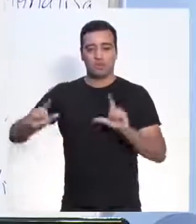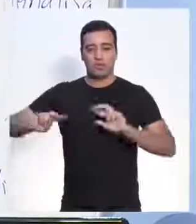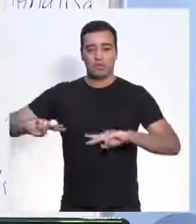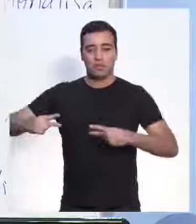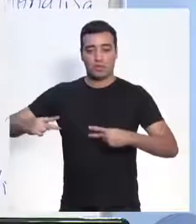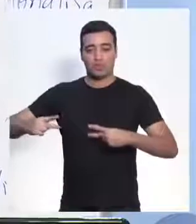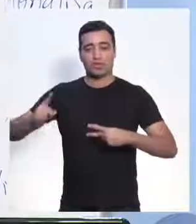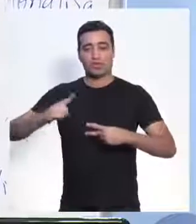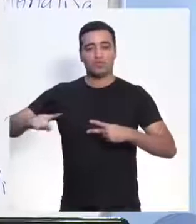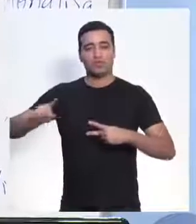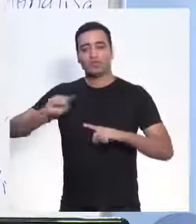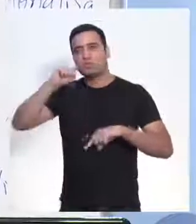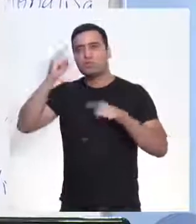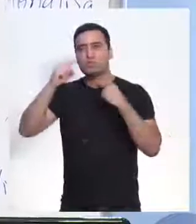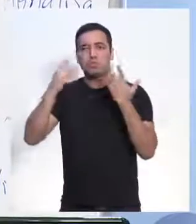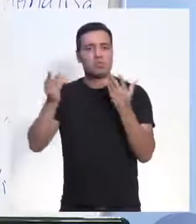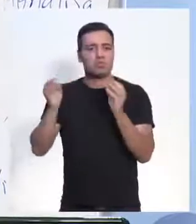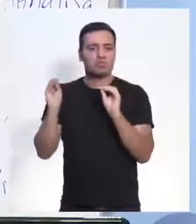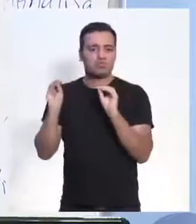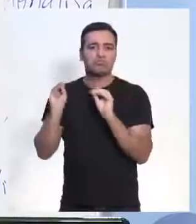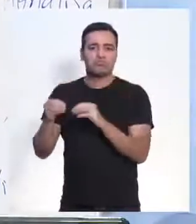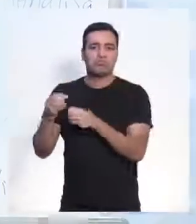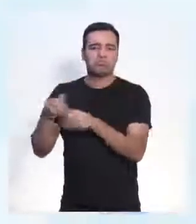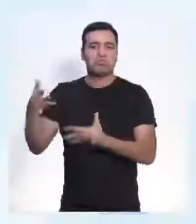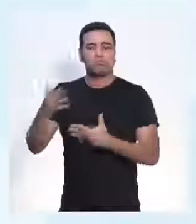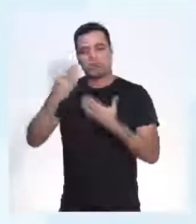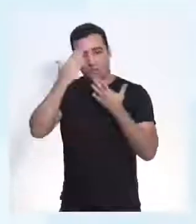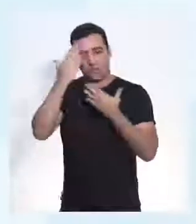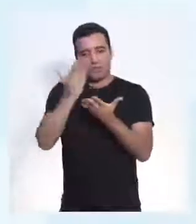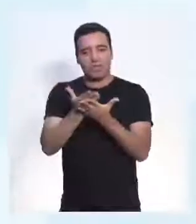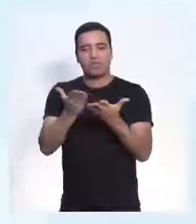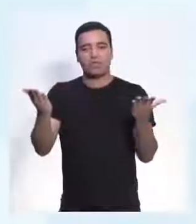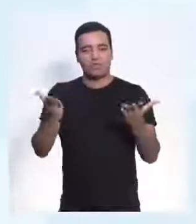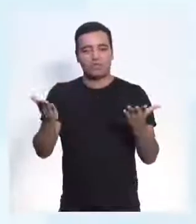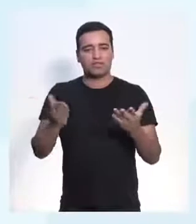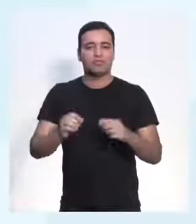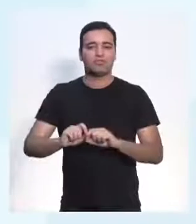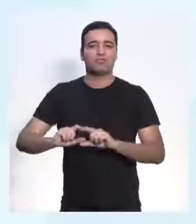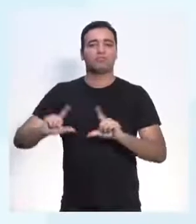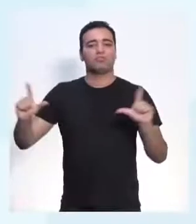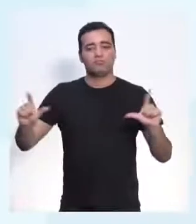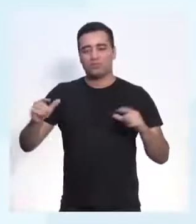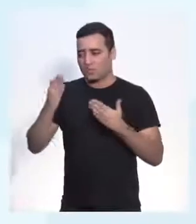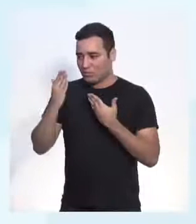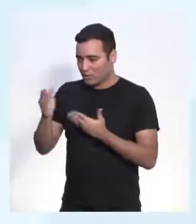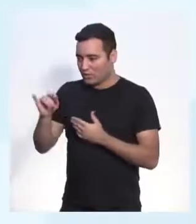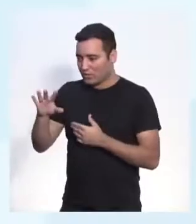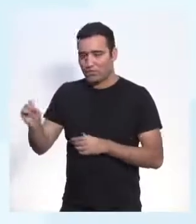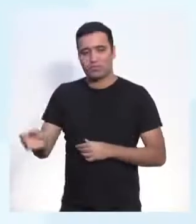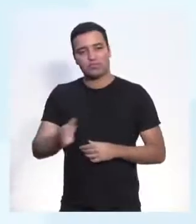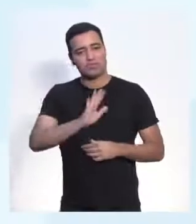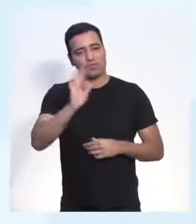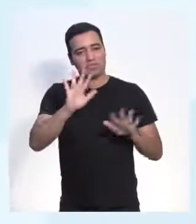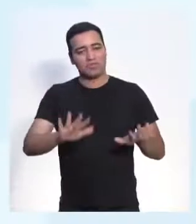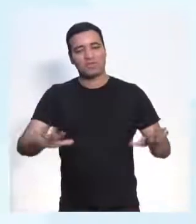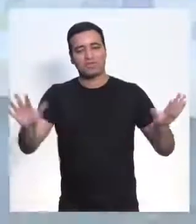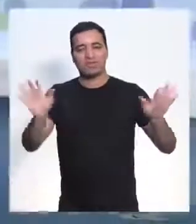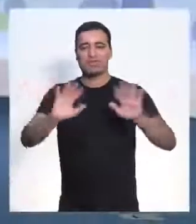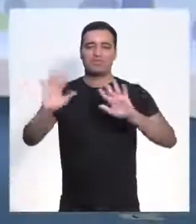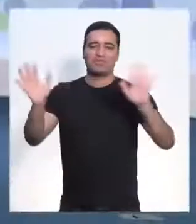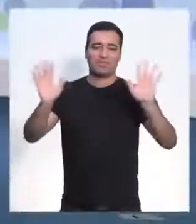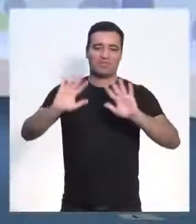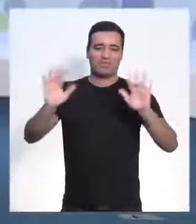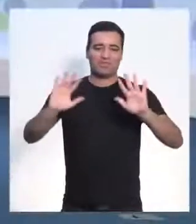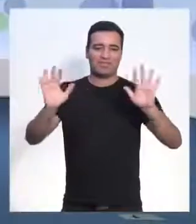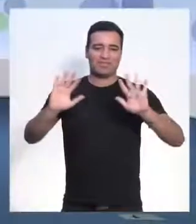vocês deixarem dúvidas aí na enquete. Eu me agradeço a vocês. Vai aparecer o link. Thank you, Antônia. Bye, bye, everybody. Tchau, Bye, pessoal. Bye,